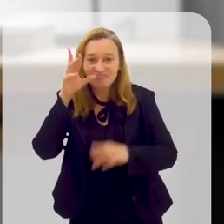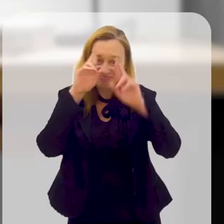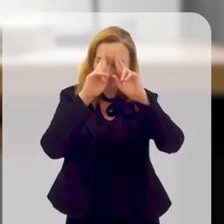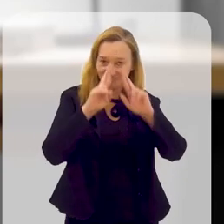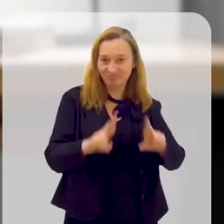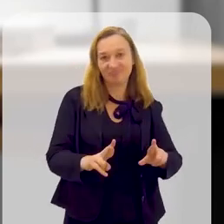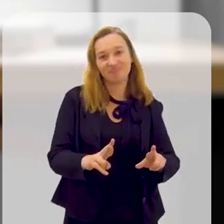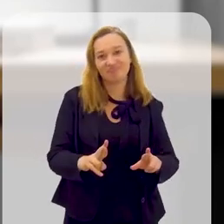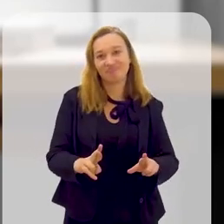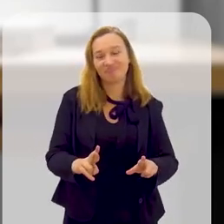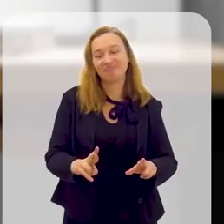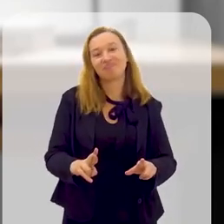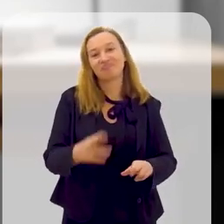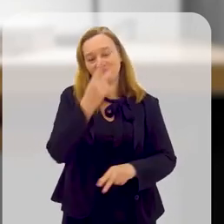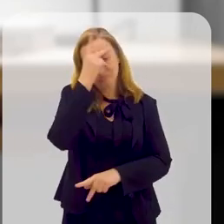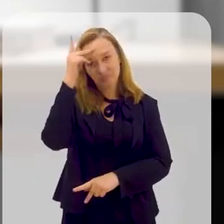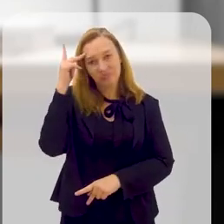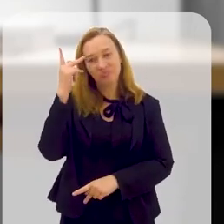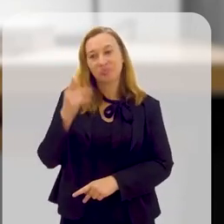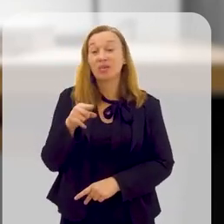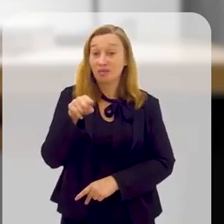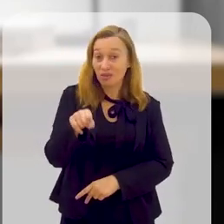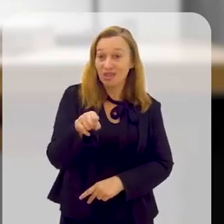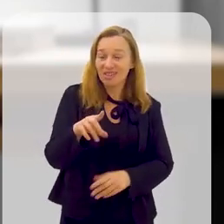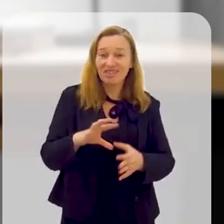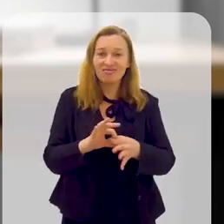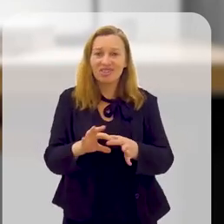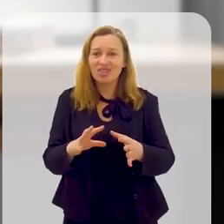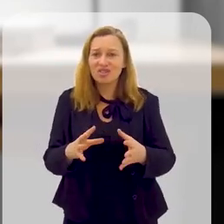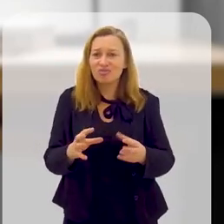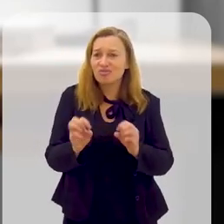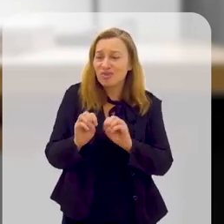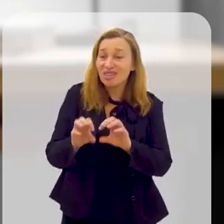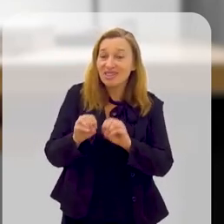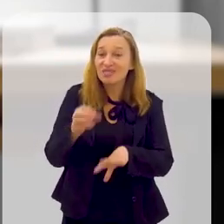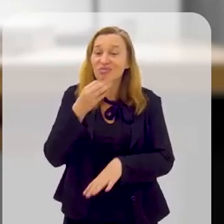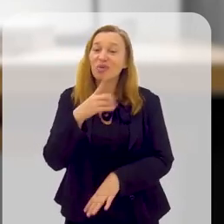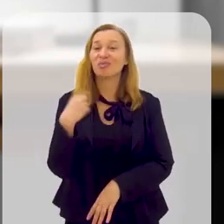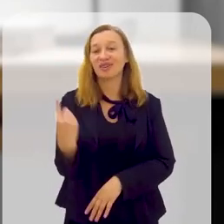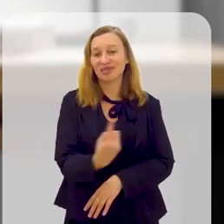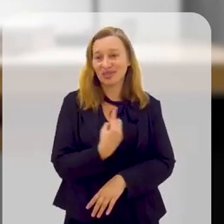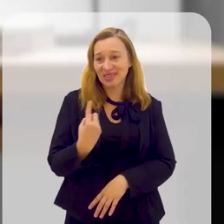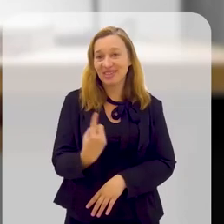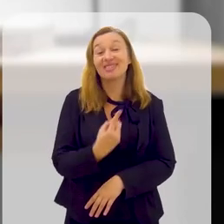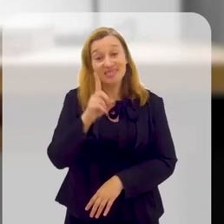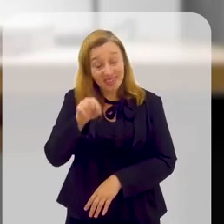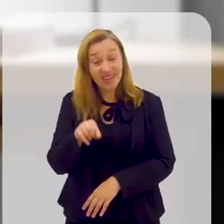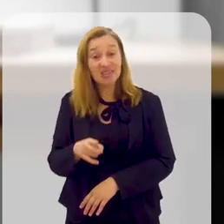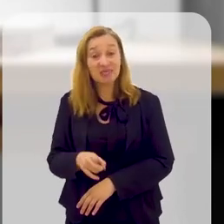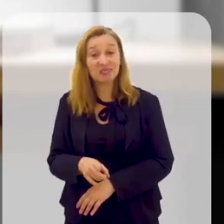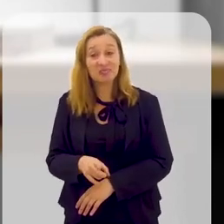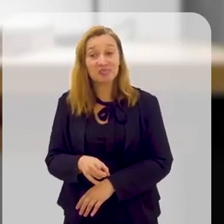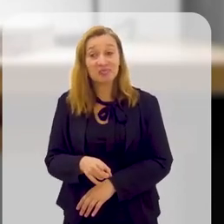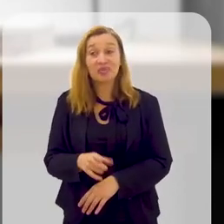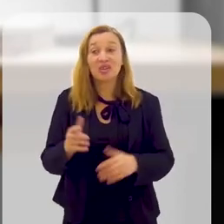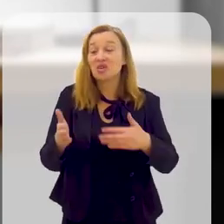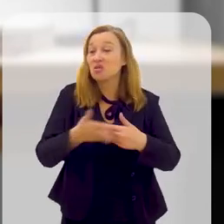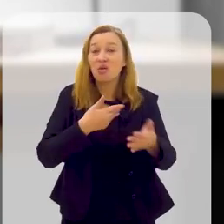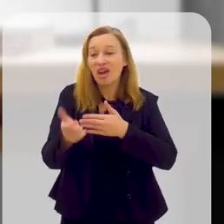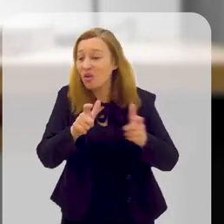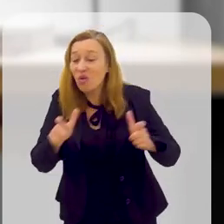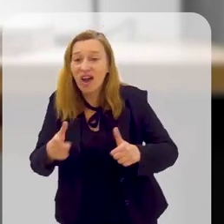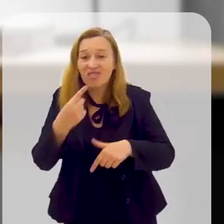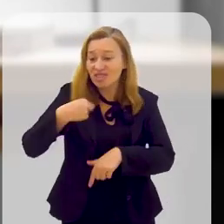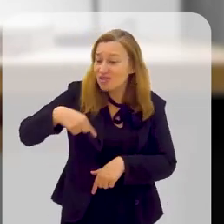pelo respeito às pessoas e você deixa uma grande lição aqui para gente que é essa